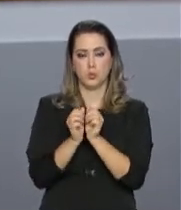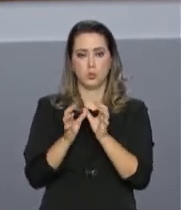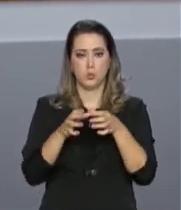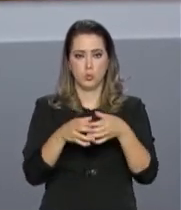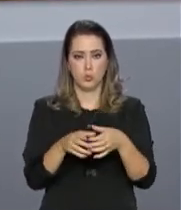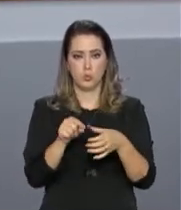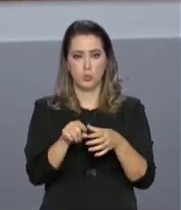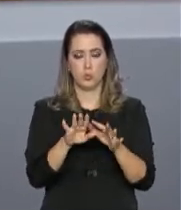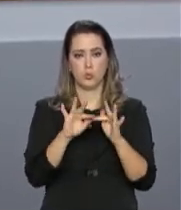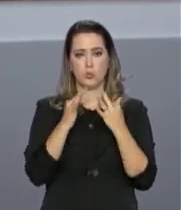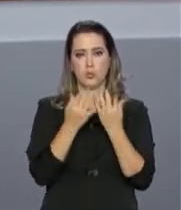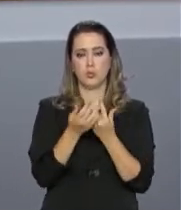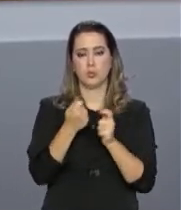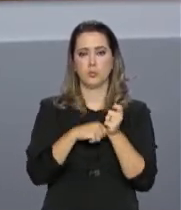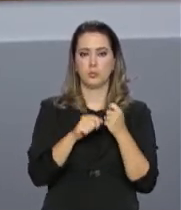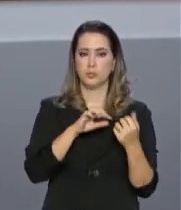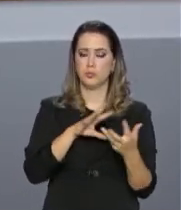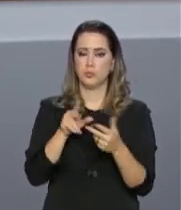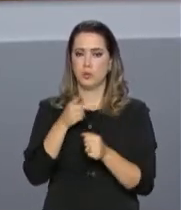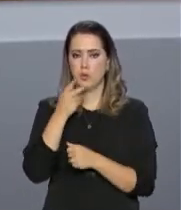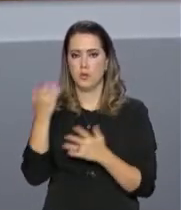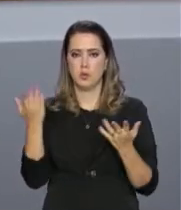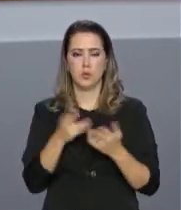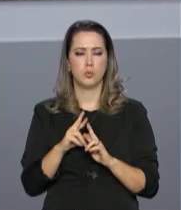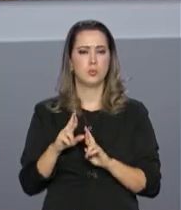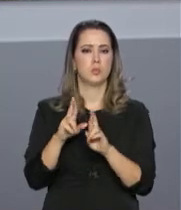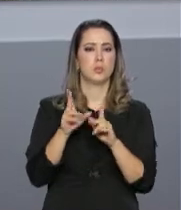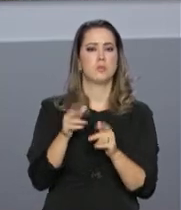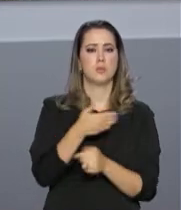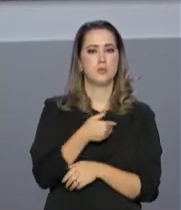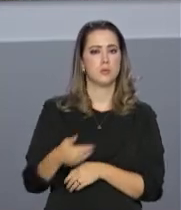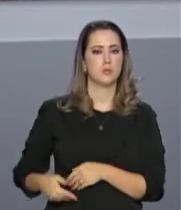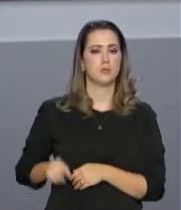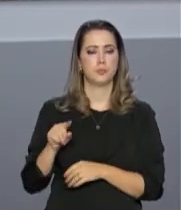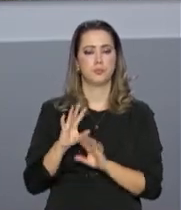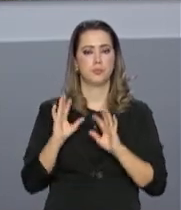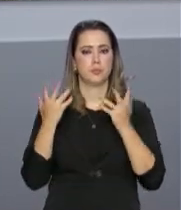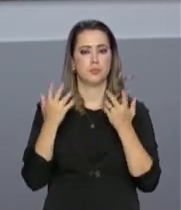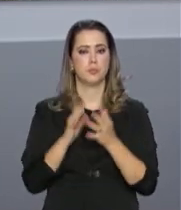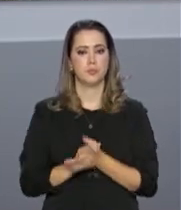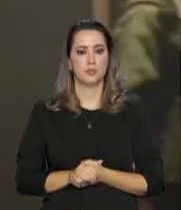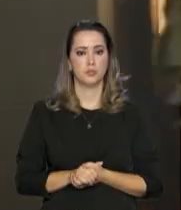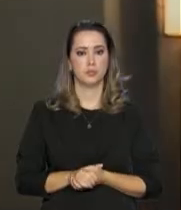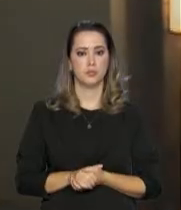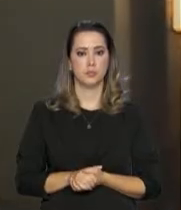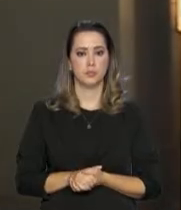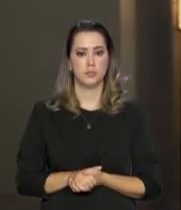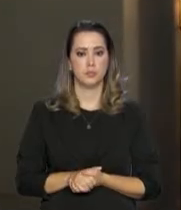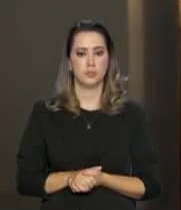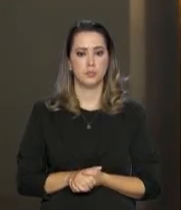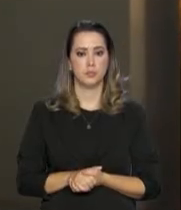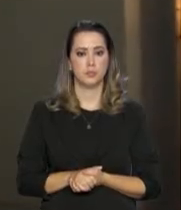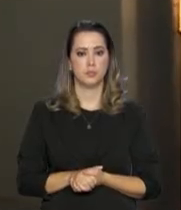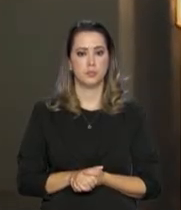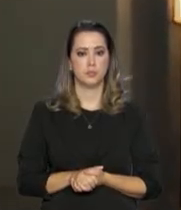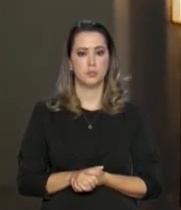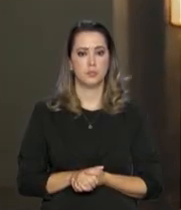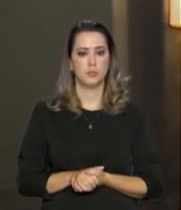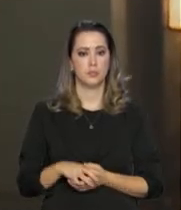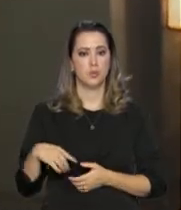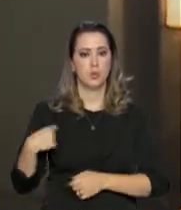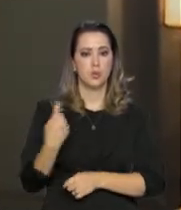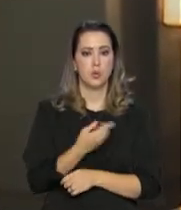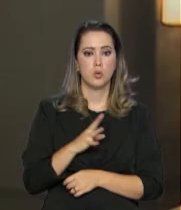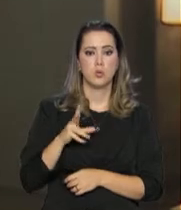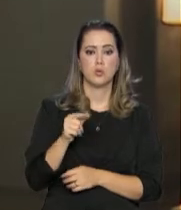econômico mundial o ministro falou hoje sobre a expectativa do governo para esse evento nós todos estamos com uma